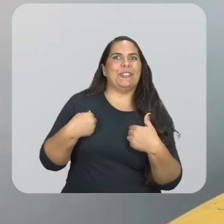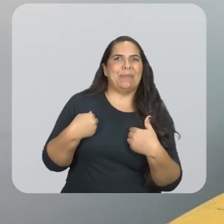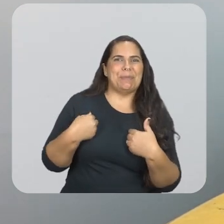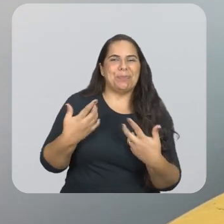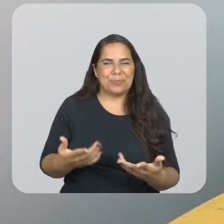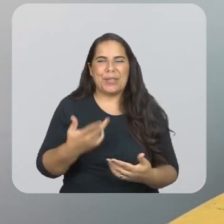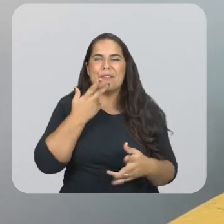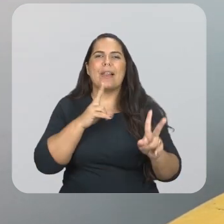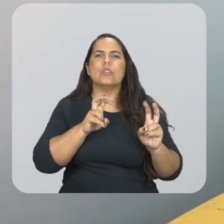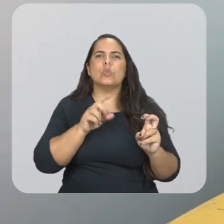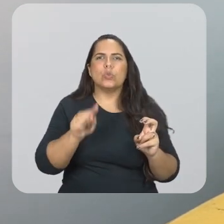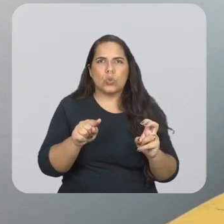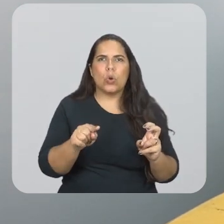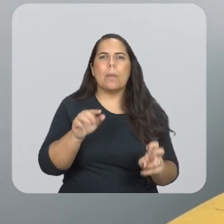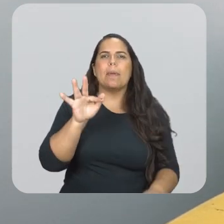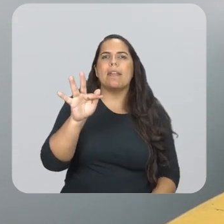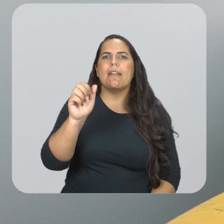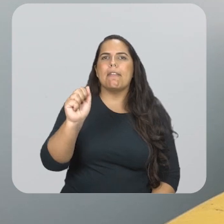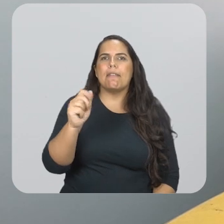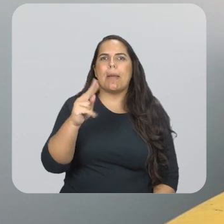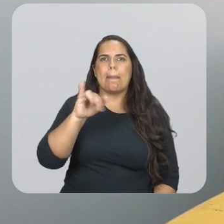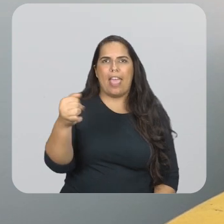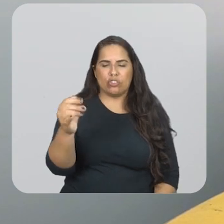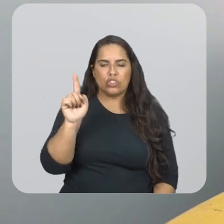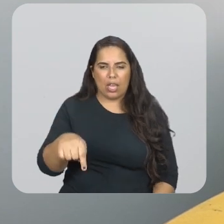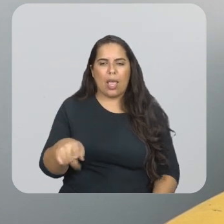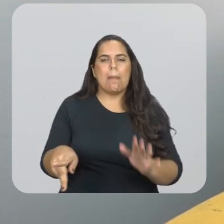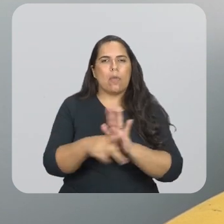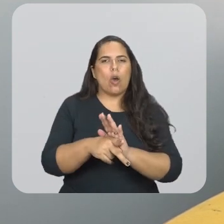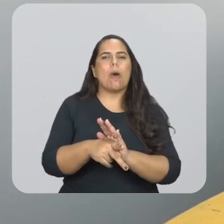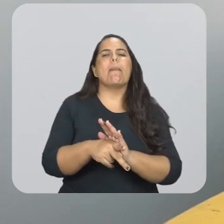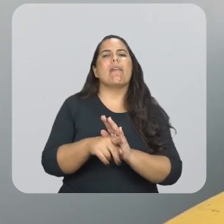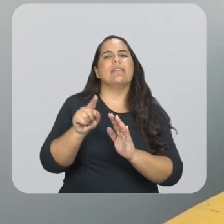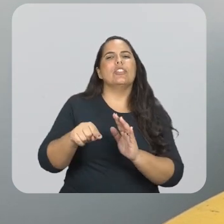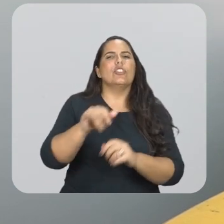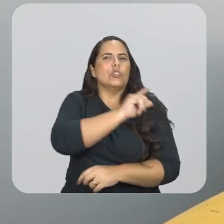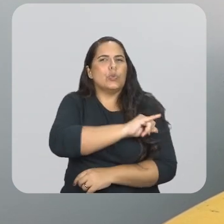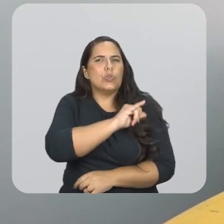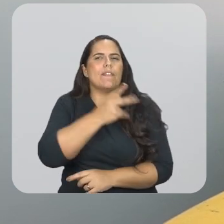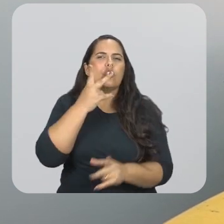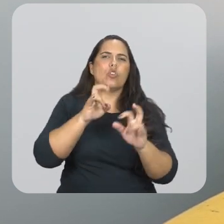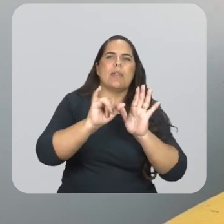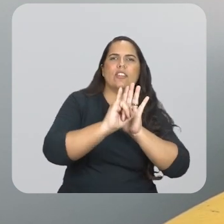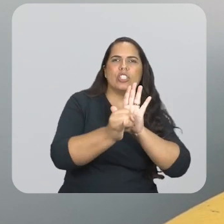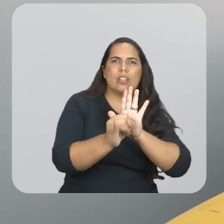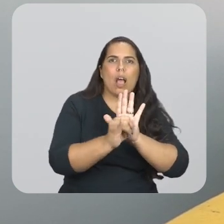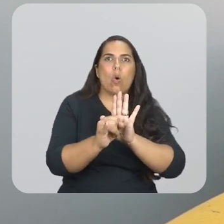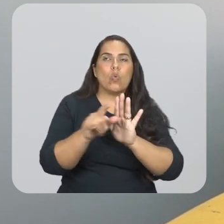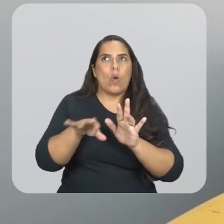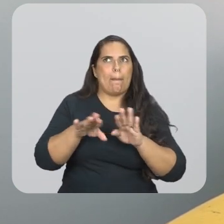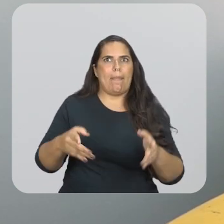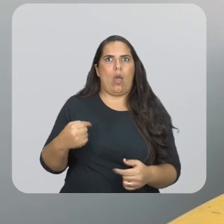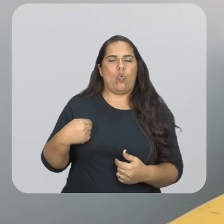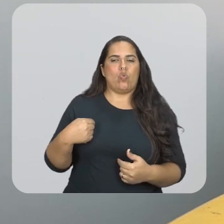E aí quando eu fui falar da FAPERJ, né, que é a nossa agência de fomento do estado do Rio de Janeiro, estava falando dos editais, eu estava num palco que